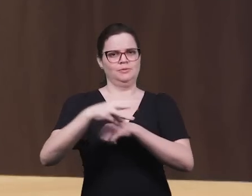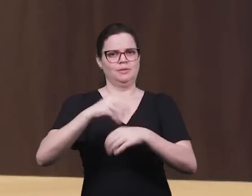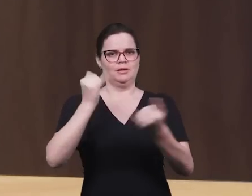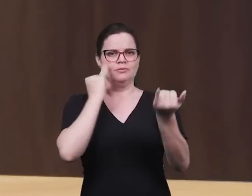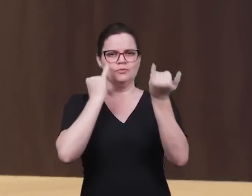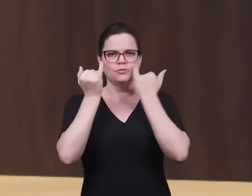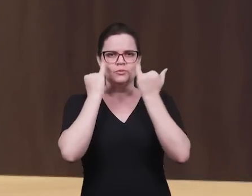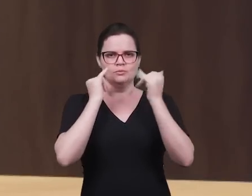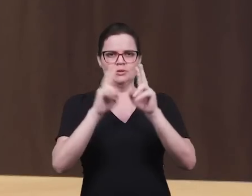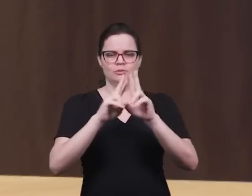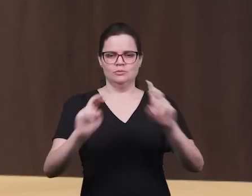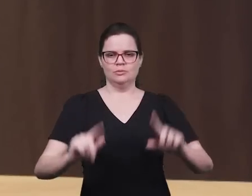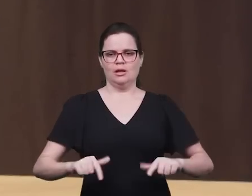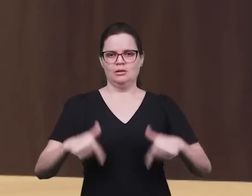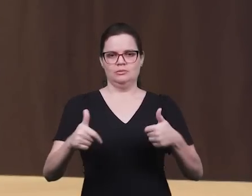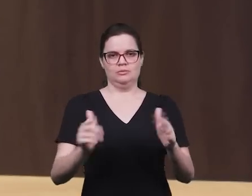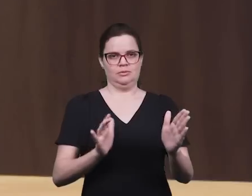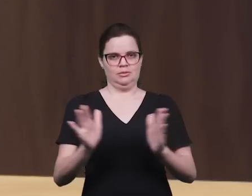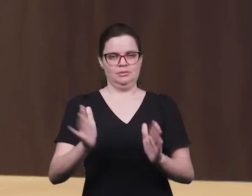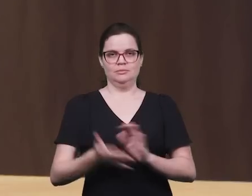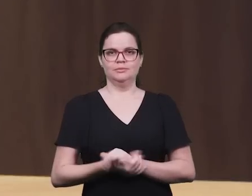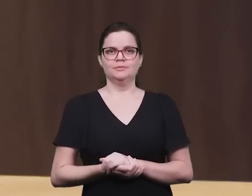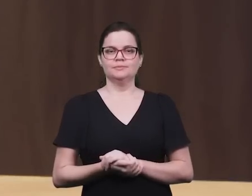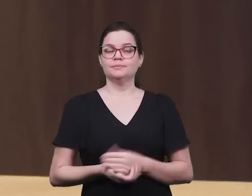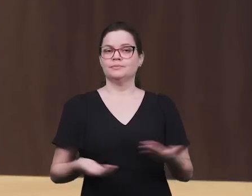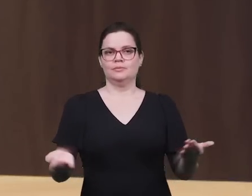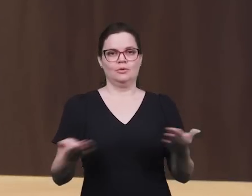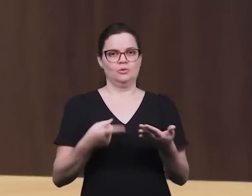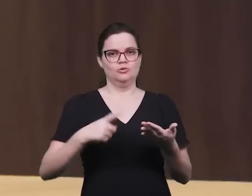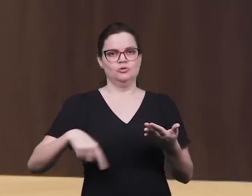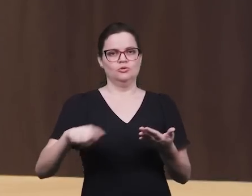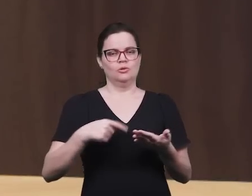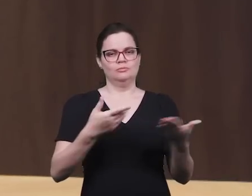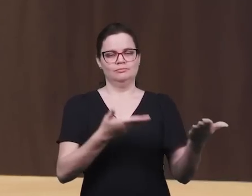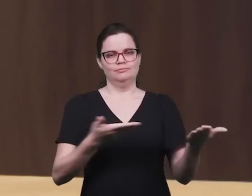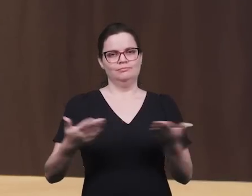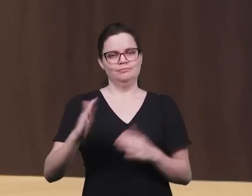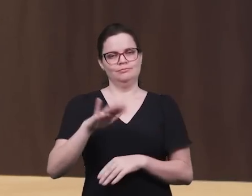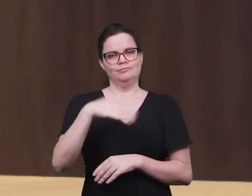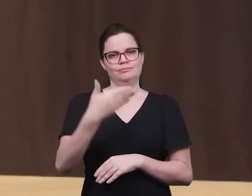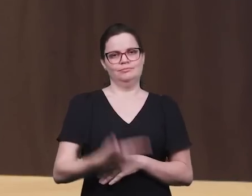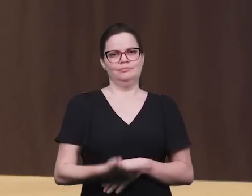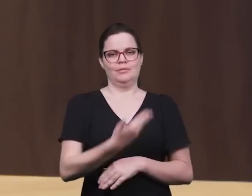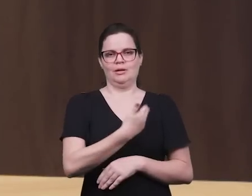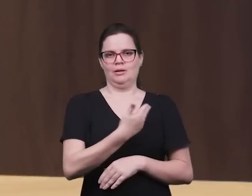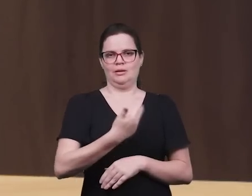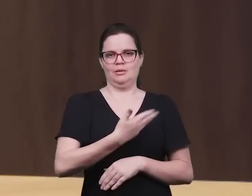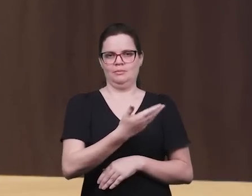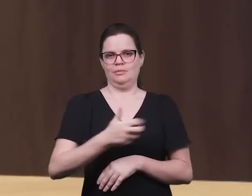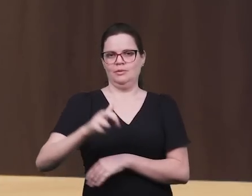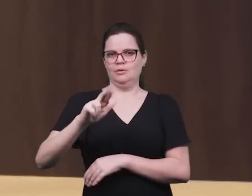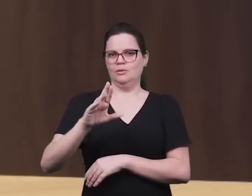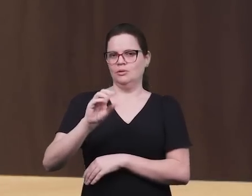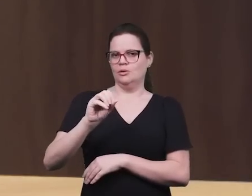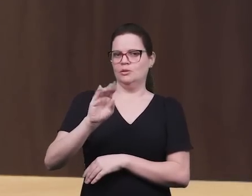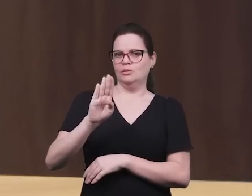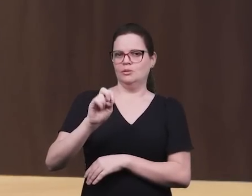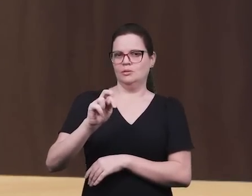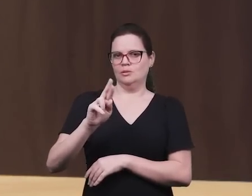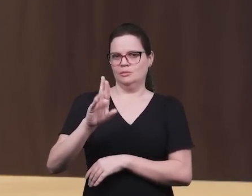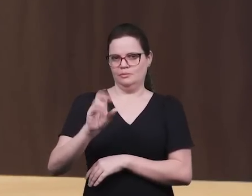informações sobre ações de acessibilidade. Hoje temos a honra de receber o nosso amigo Roberto